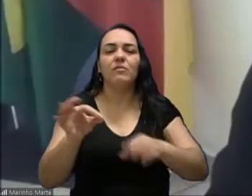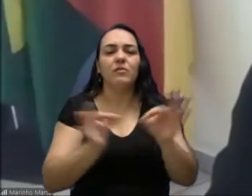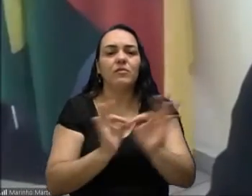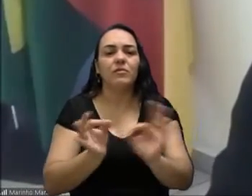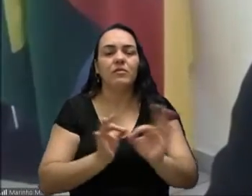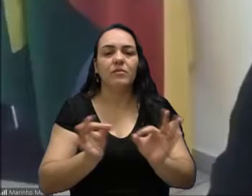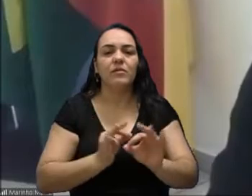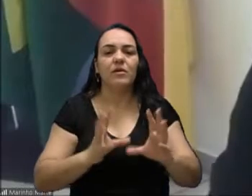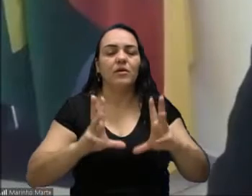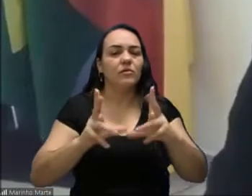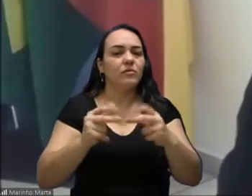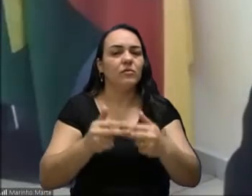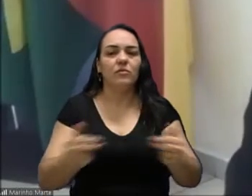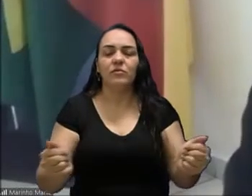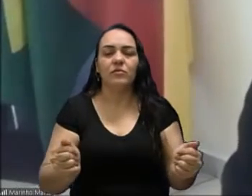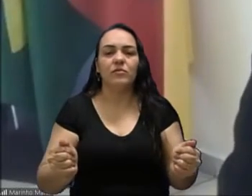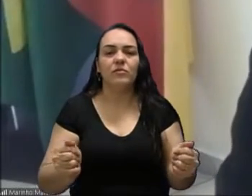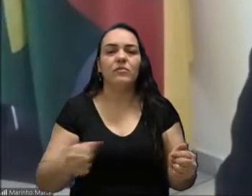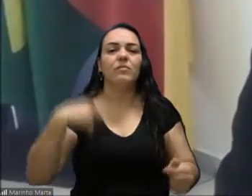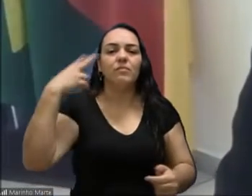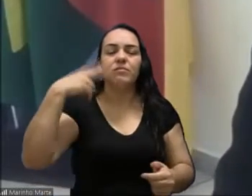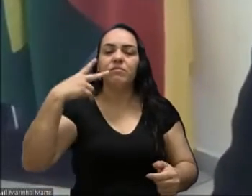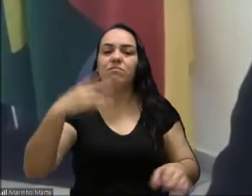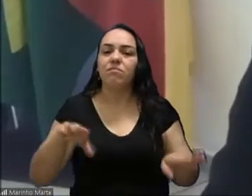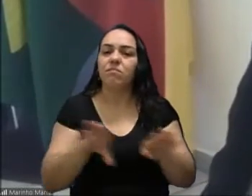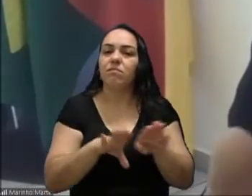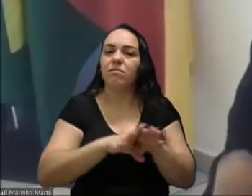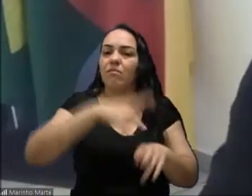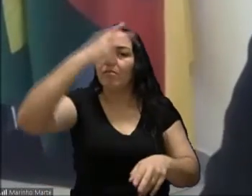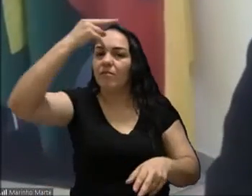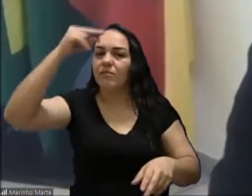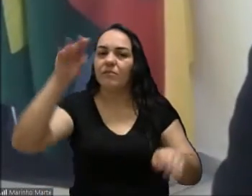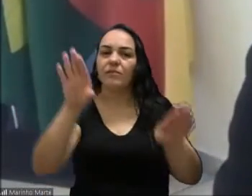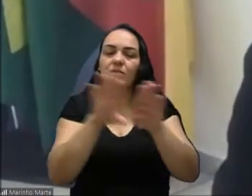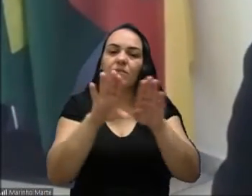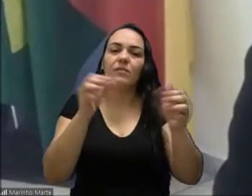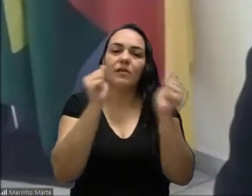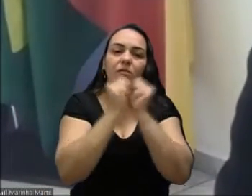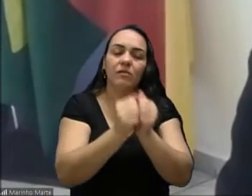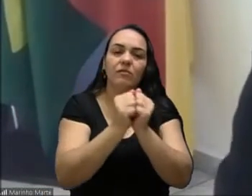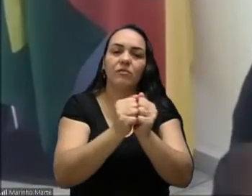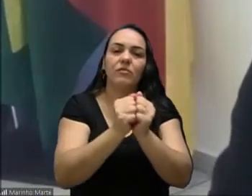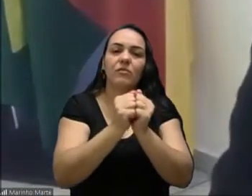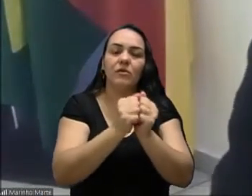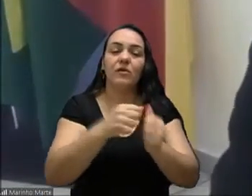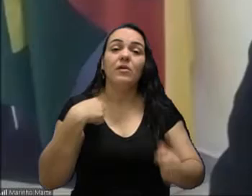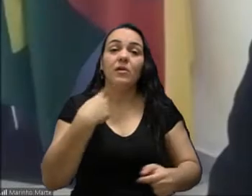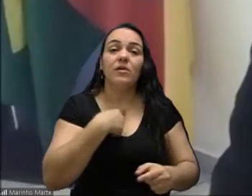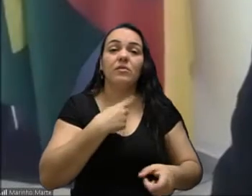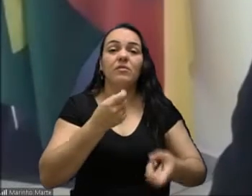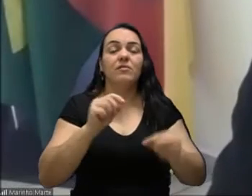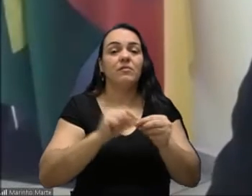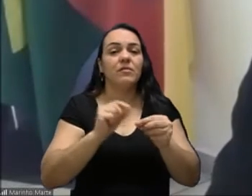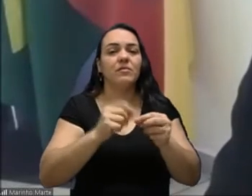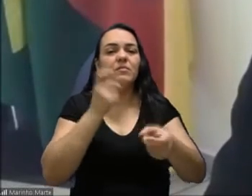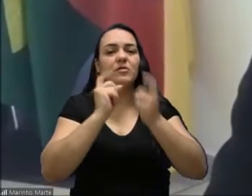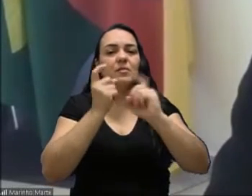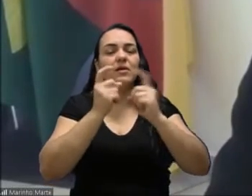não só do Executivo, como também dos senhores vereadores, para que, em extraordinário, nós possamos votar todos.